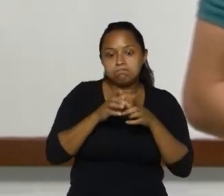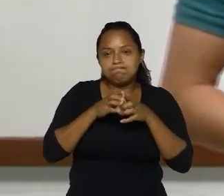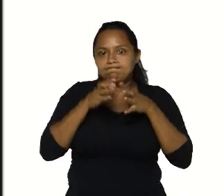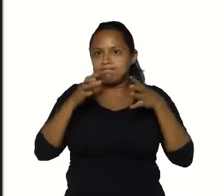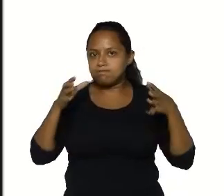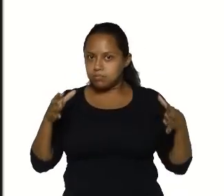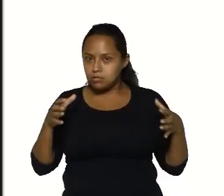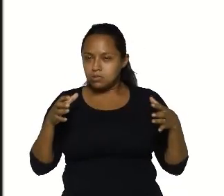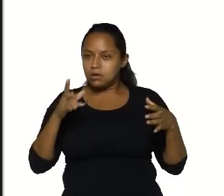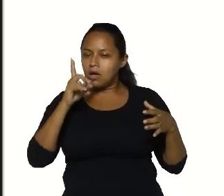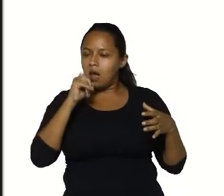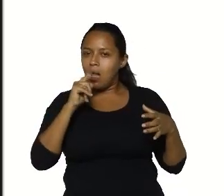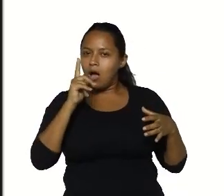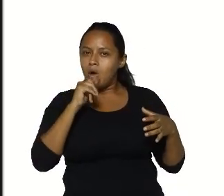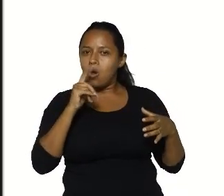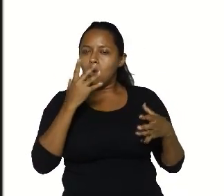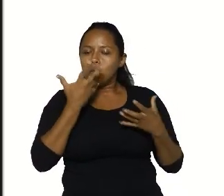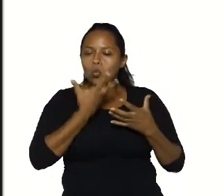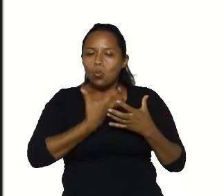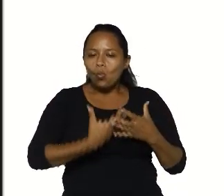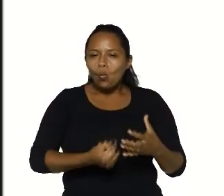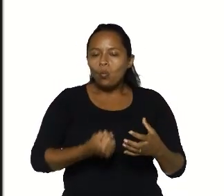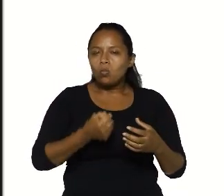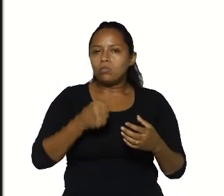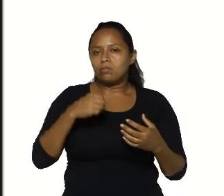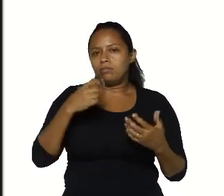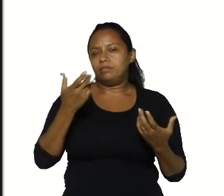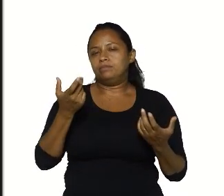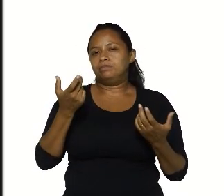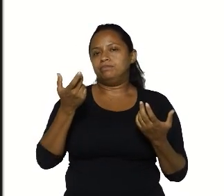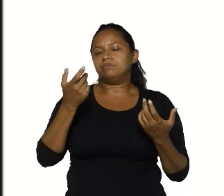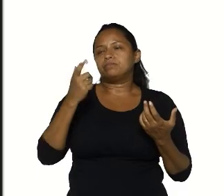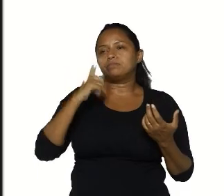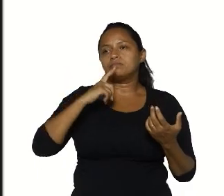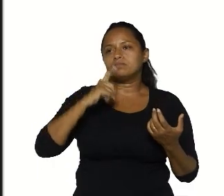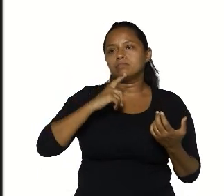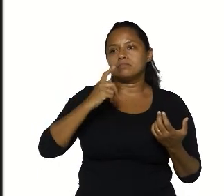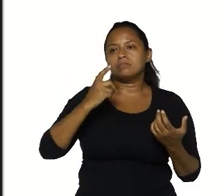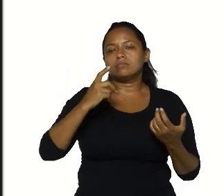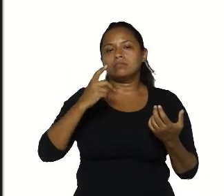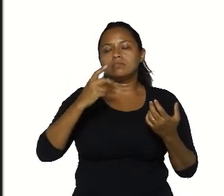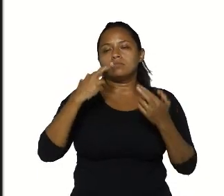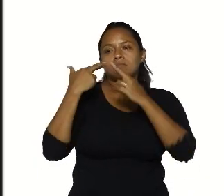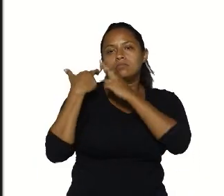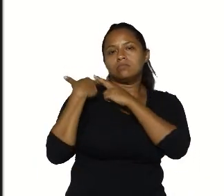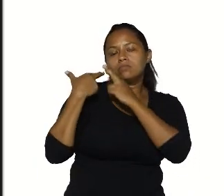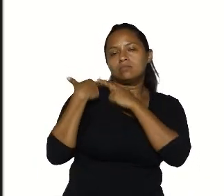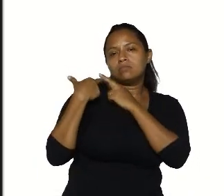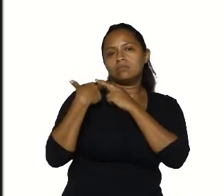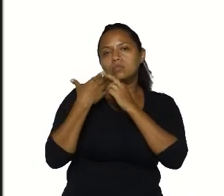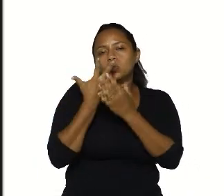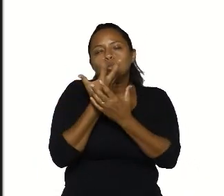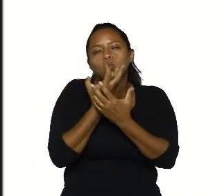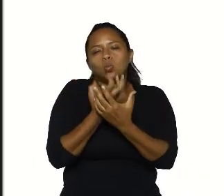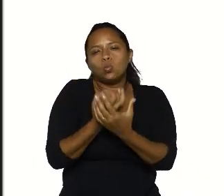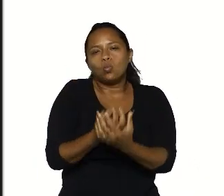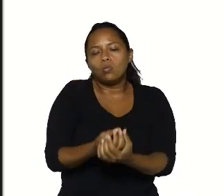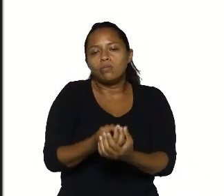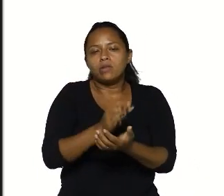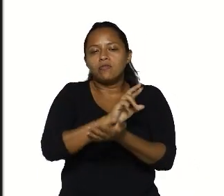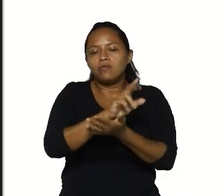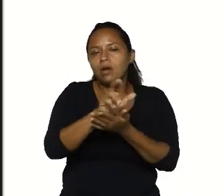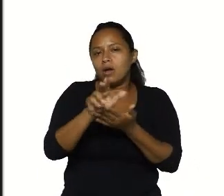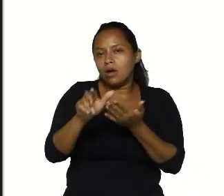água, e a água é o solvente universal, o plasma é responsável pela dissolução de